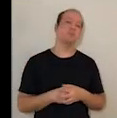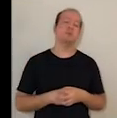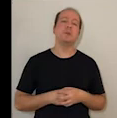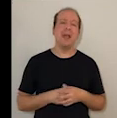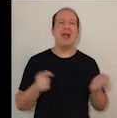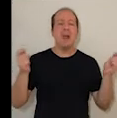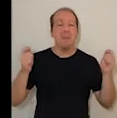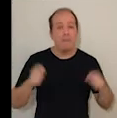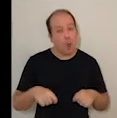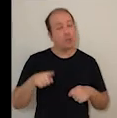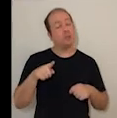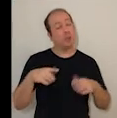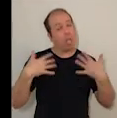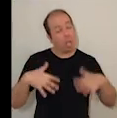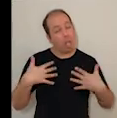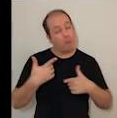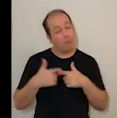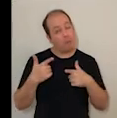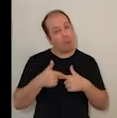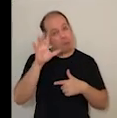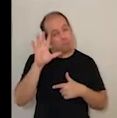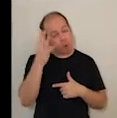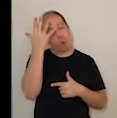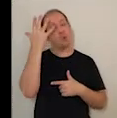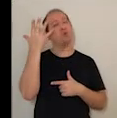muito perigoso. Pode lhe partir o espinhaço.